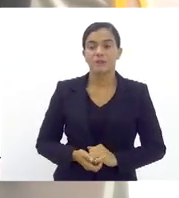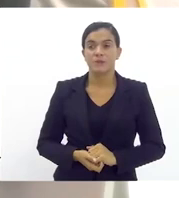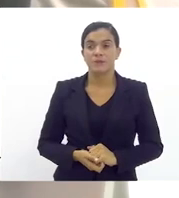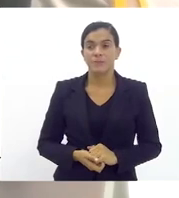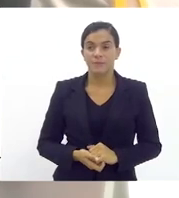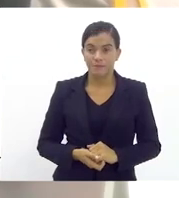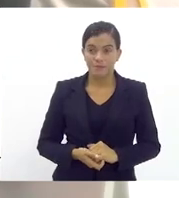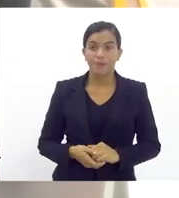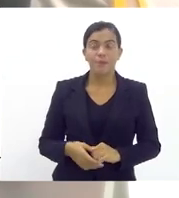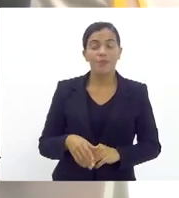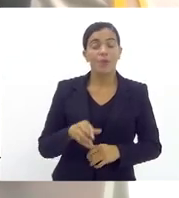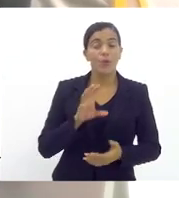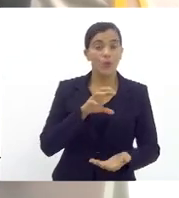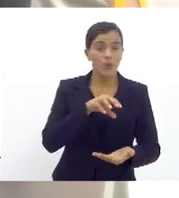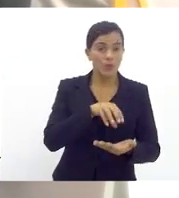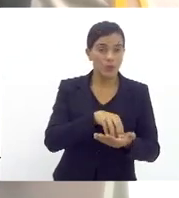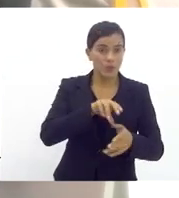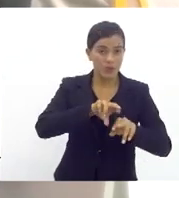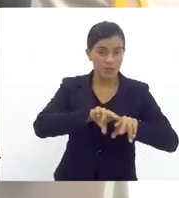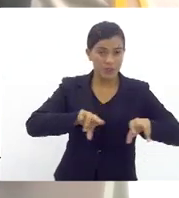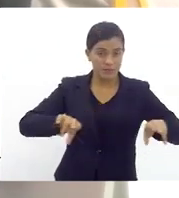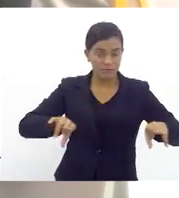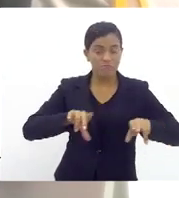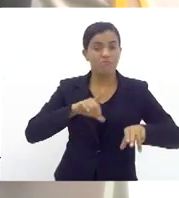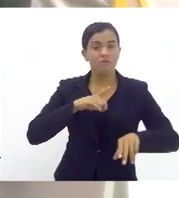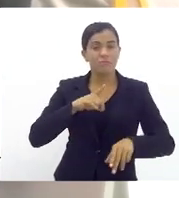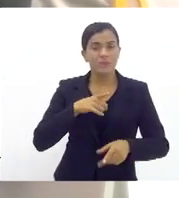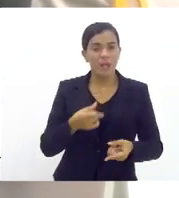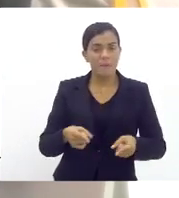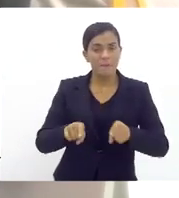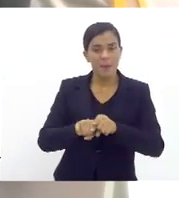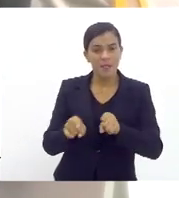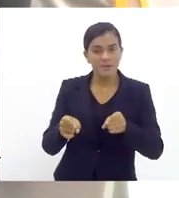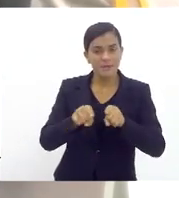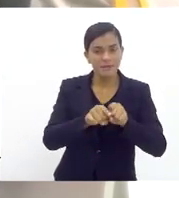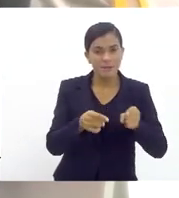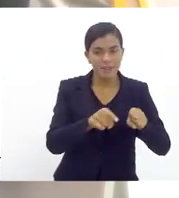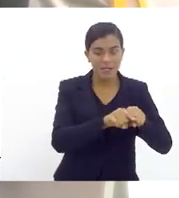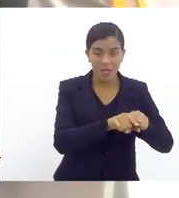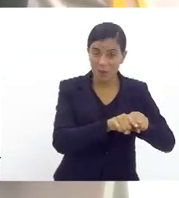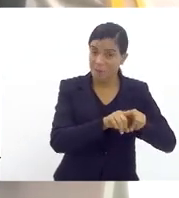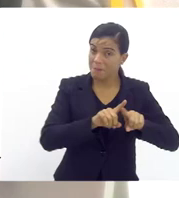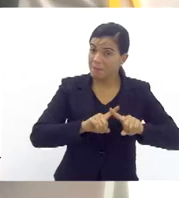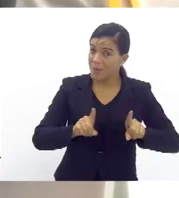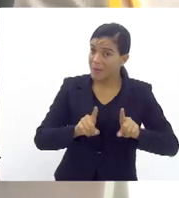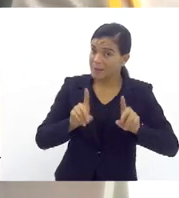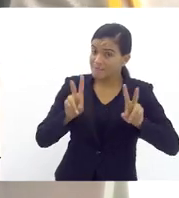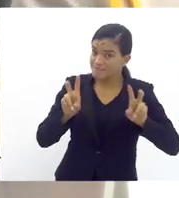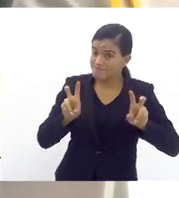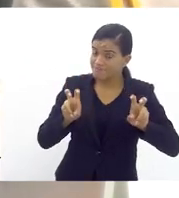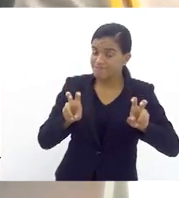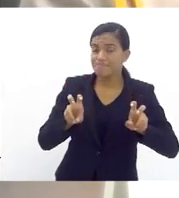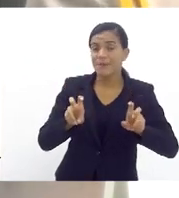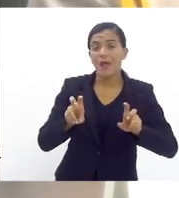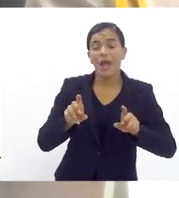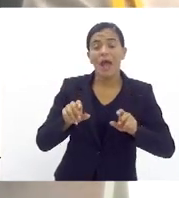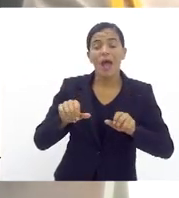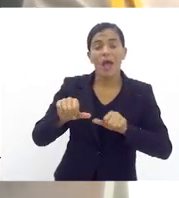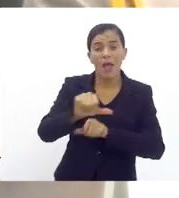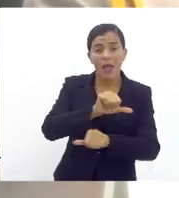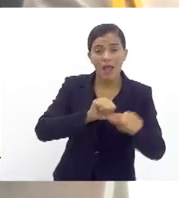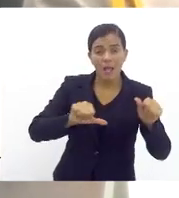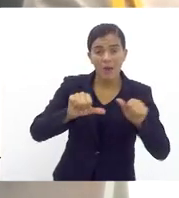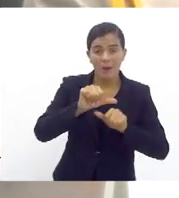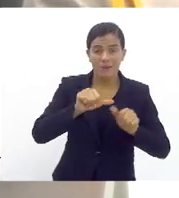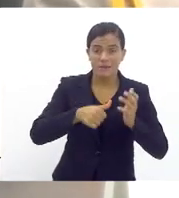o Nudiversis, ele consegue hoje ter determinados parceiros. Em tese, a requalificação civil